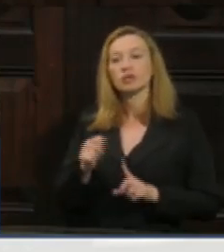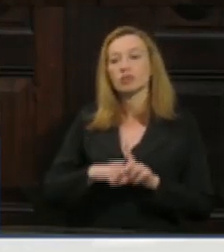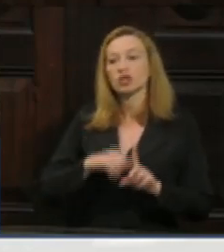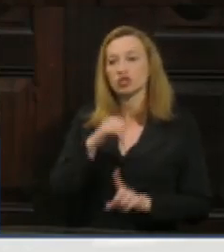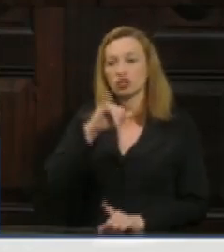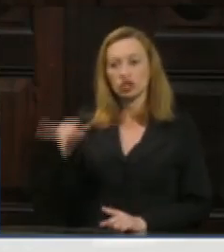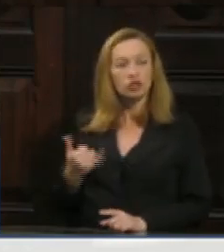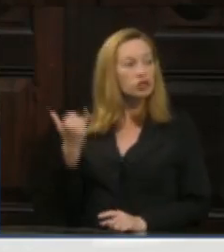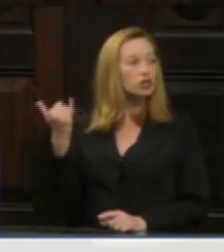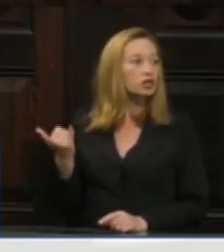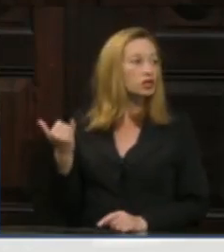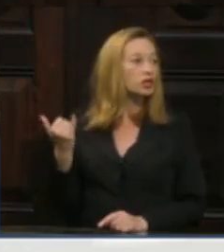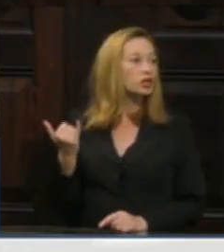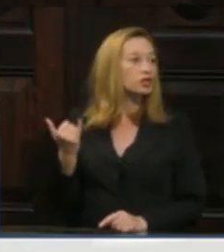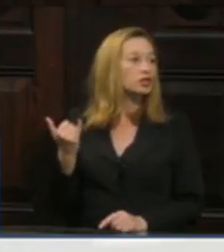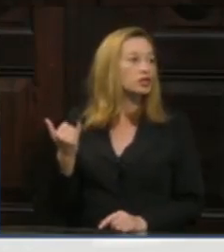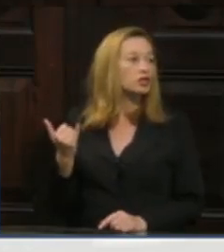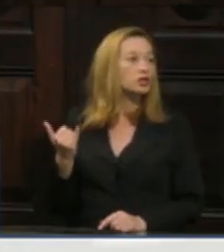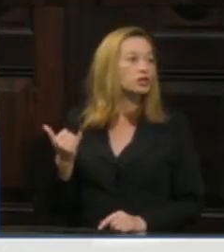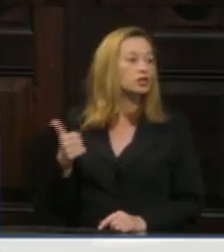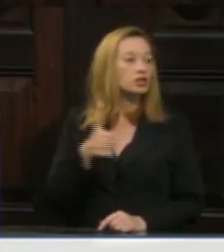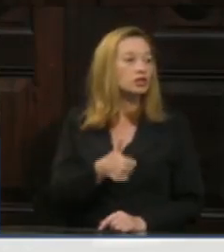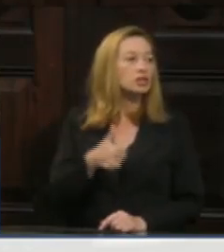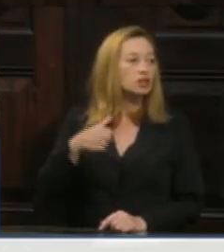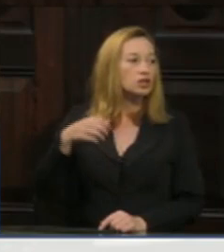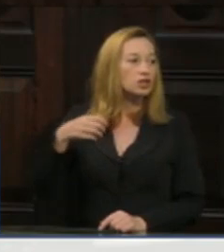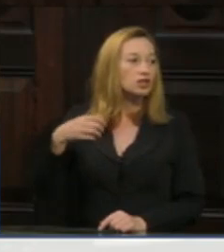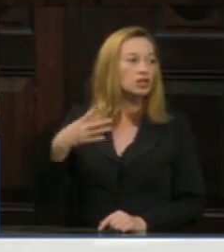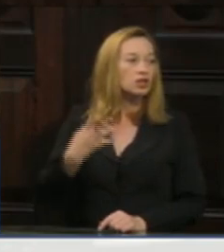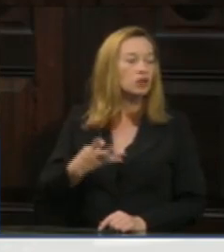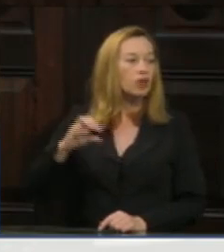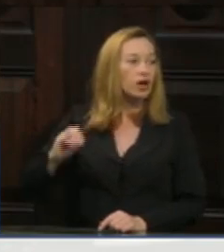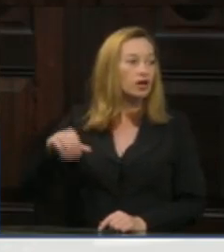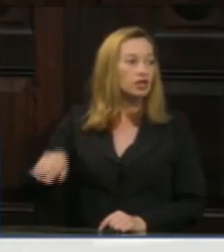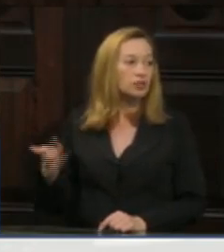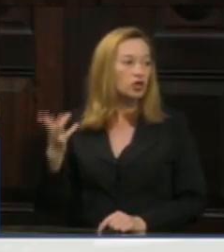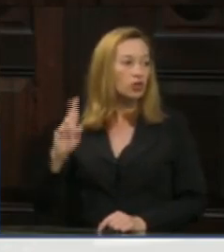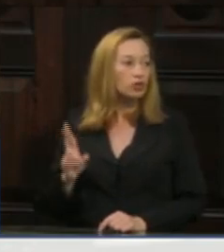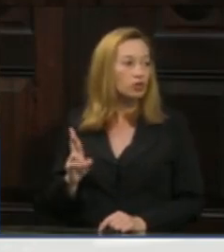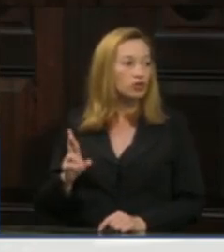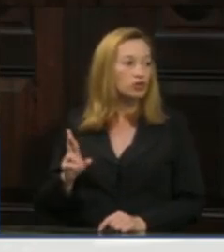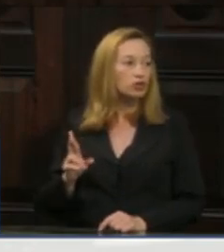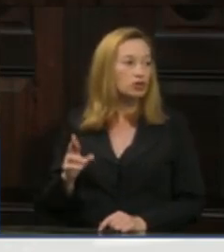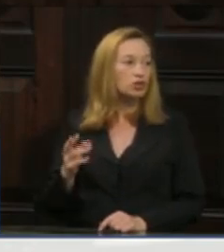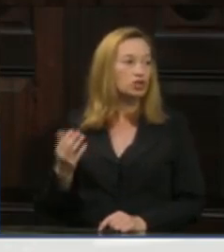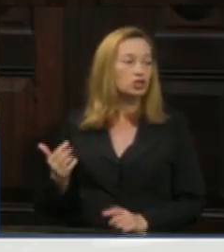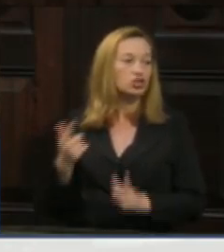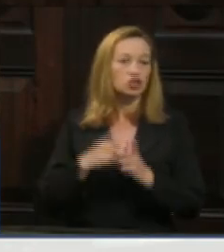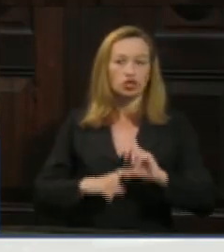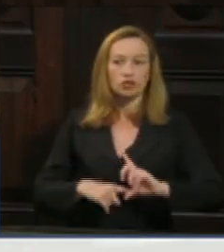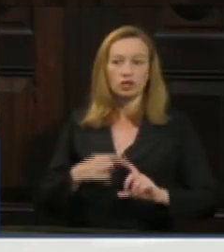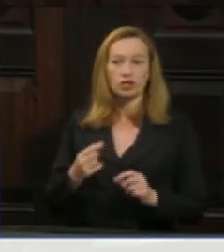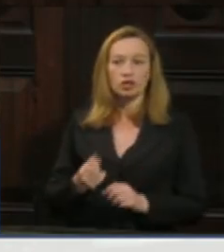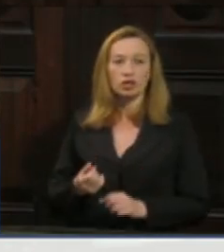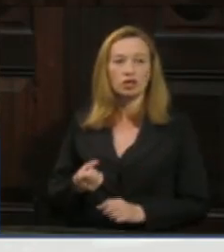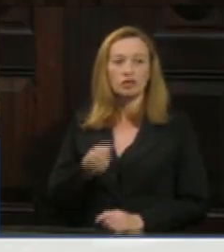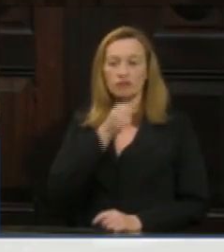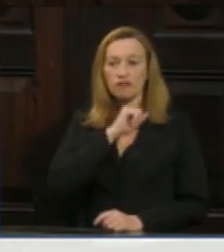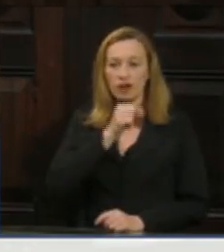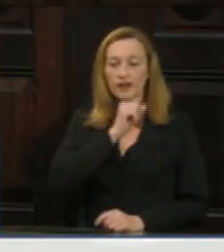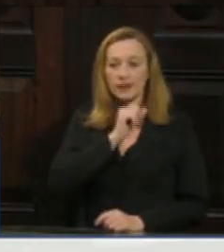acima dos valores pré-fixados, o que representa um outro